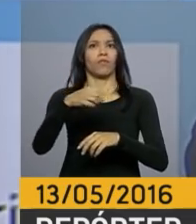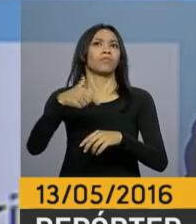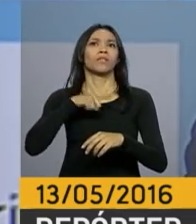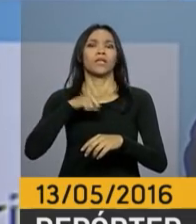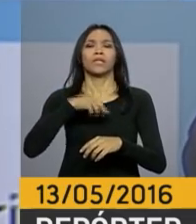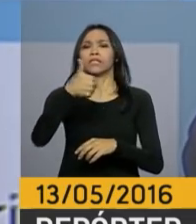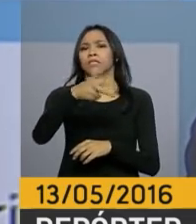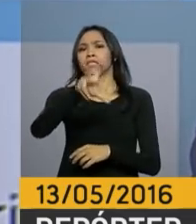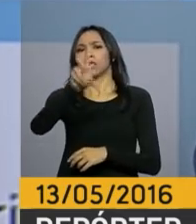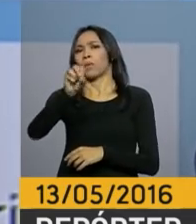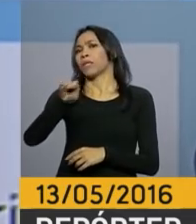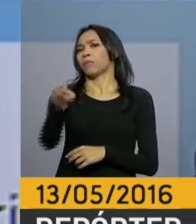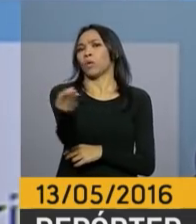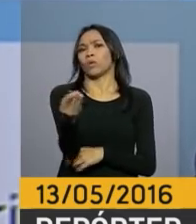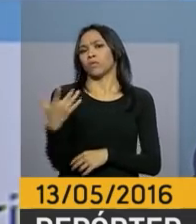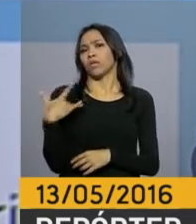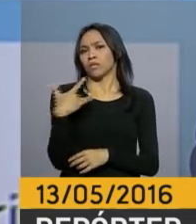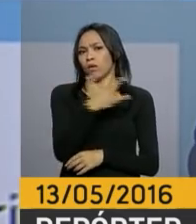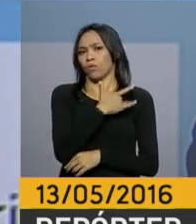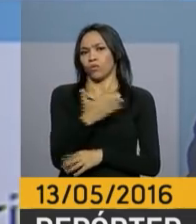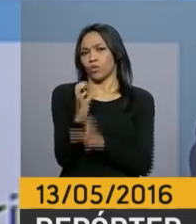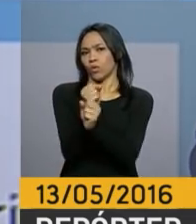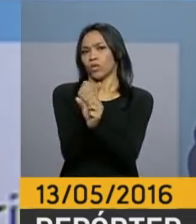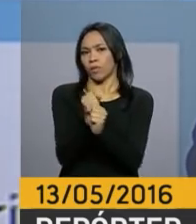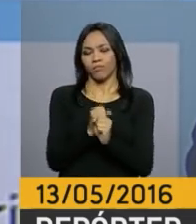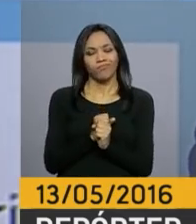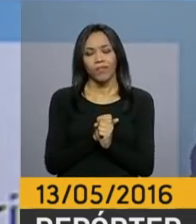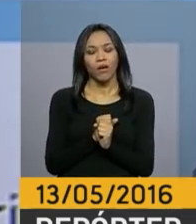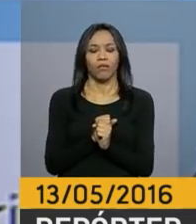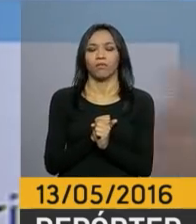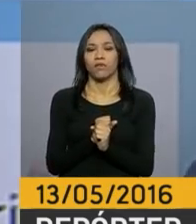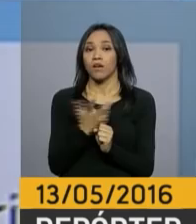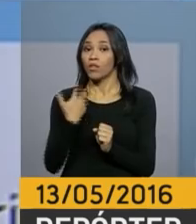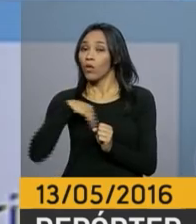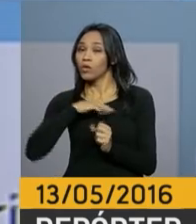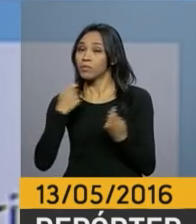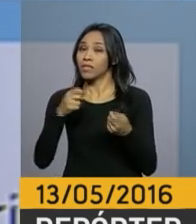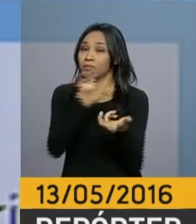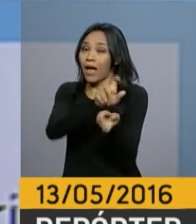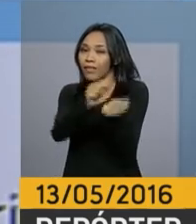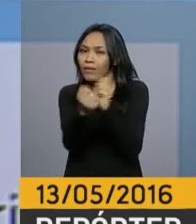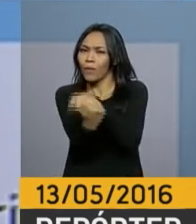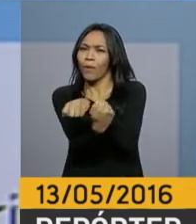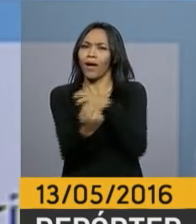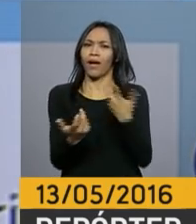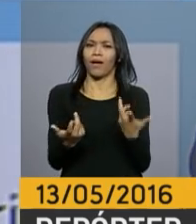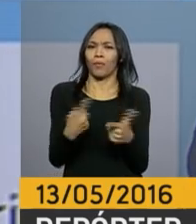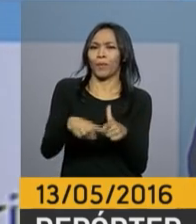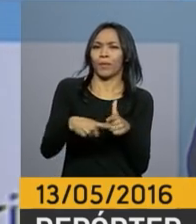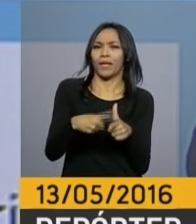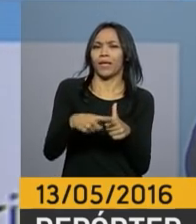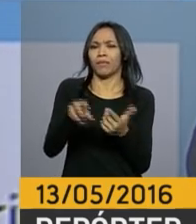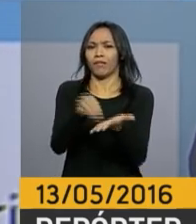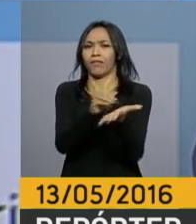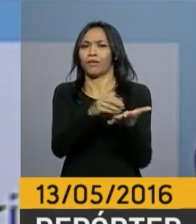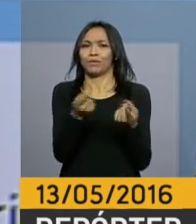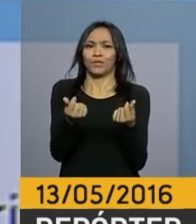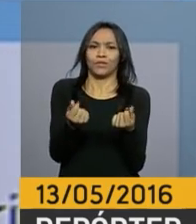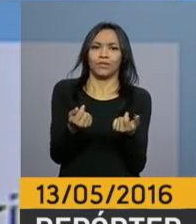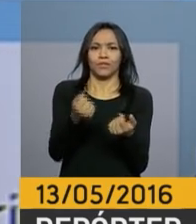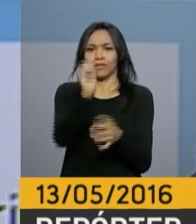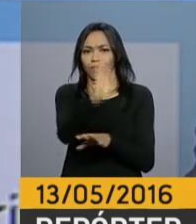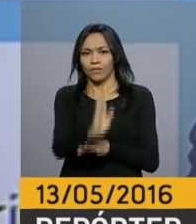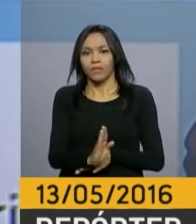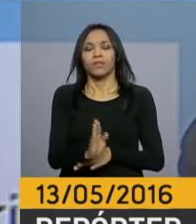bilhões para saúde não vamos nós vamos vamos procurar eh nos adequar à crise fiscal que o país passa